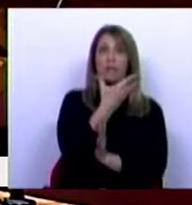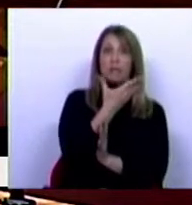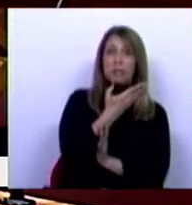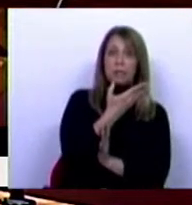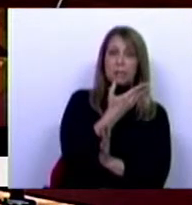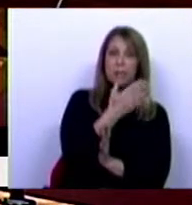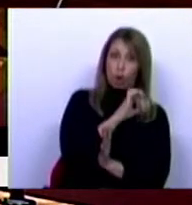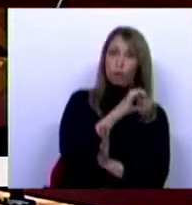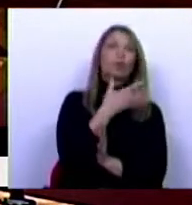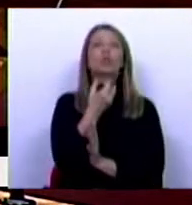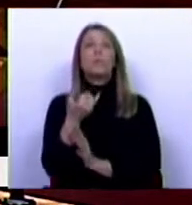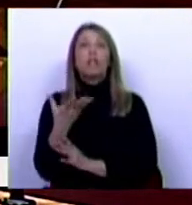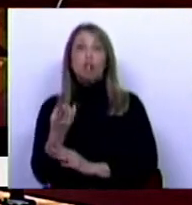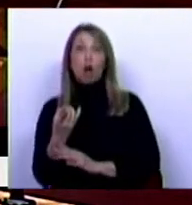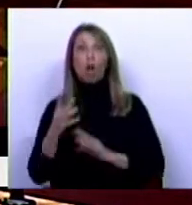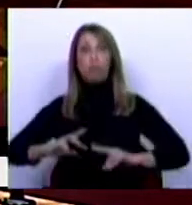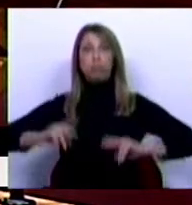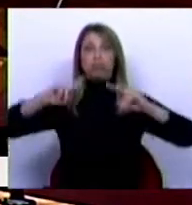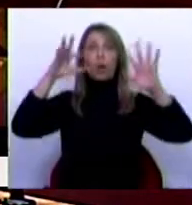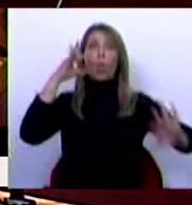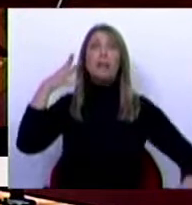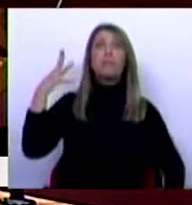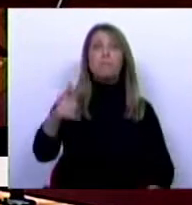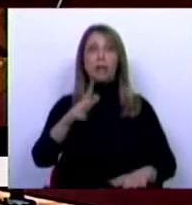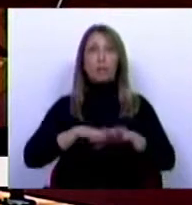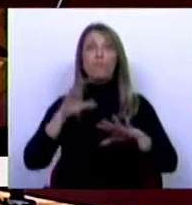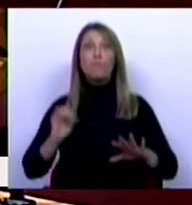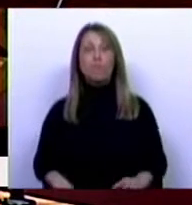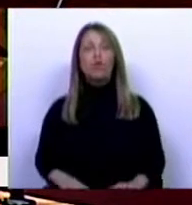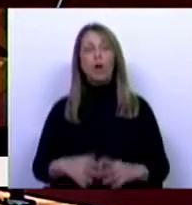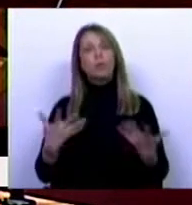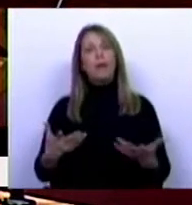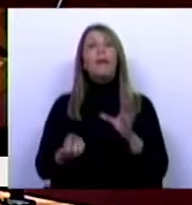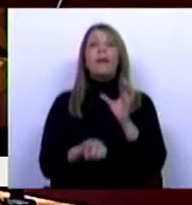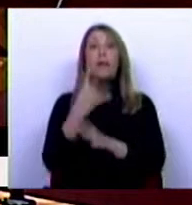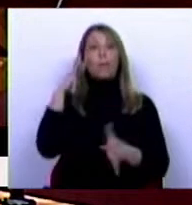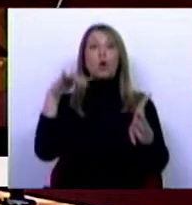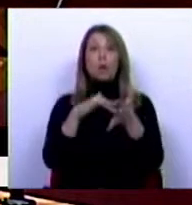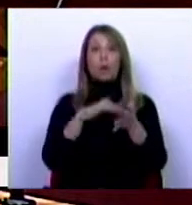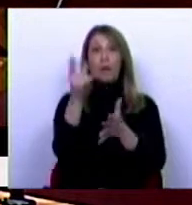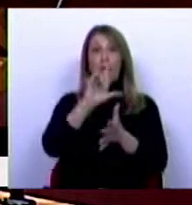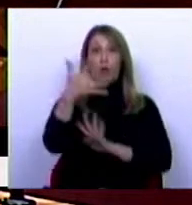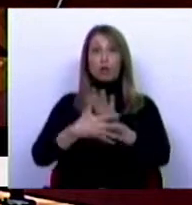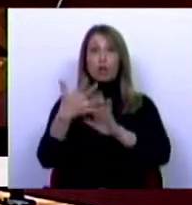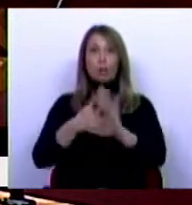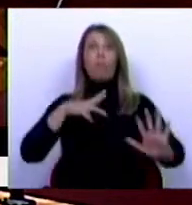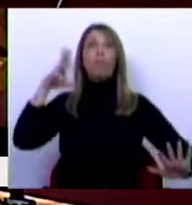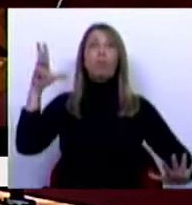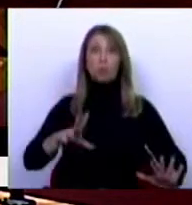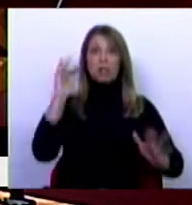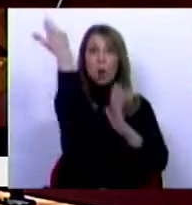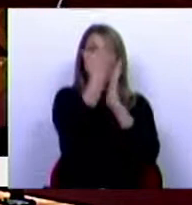2019 progredissem mais de 4 mil. Criamos um grupo de recrutamento de língua gestual portuguesa considerado constitucionalmente há 20